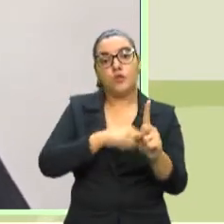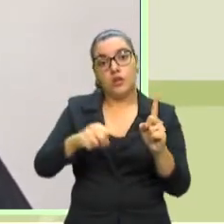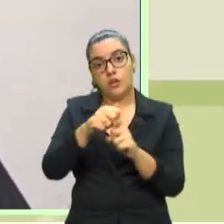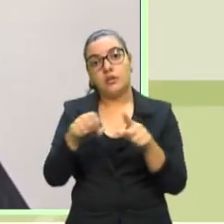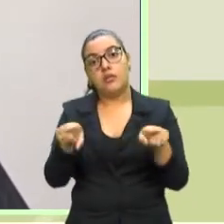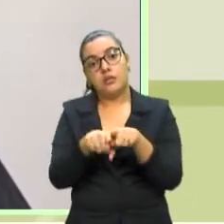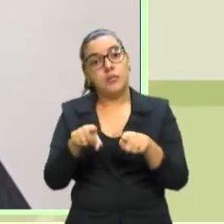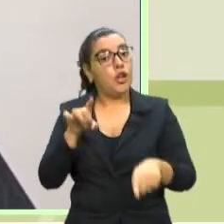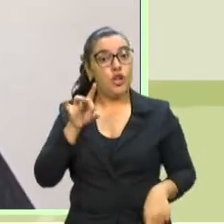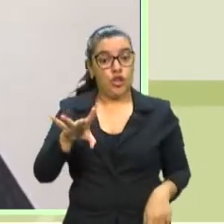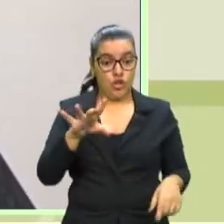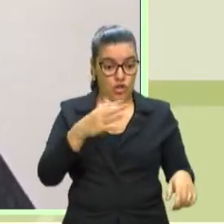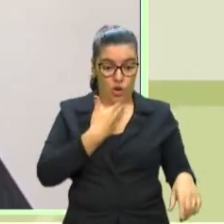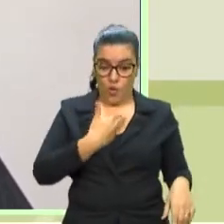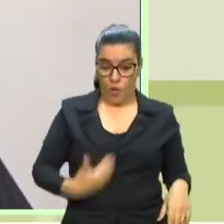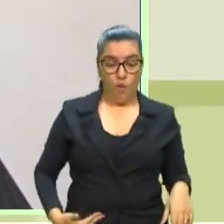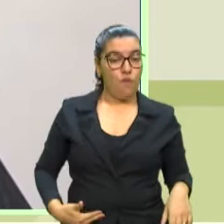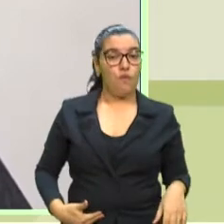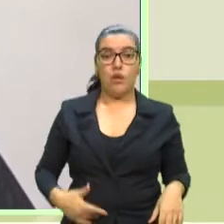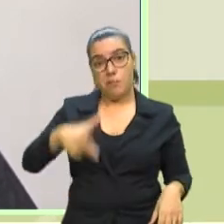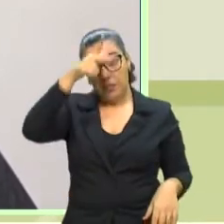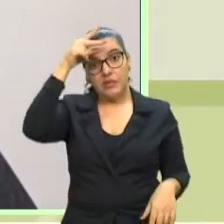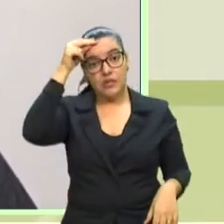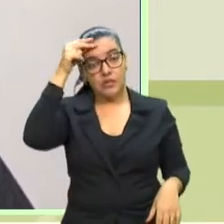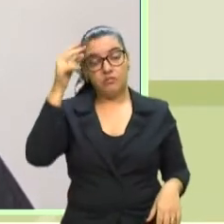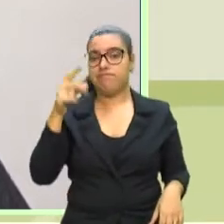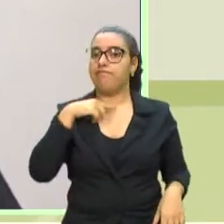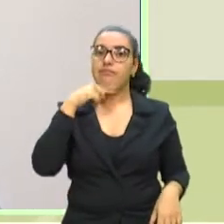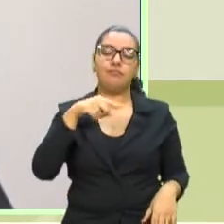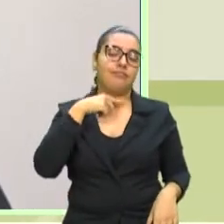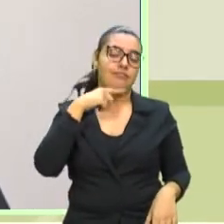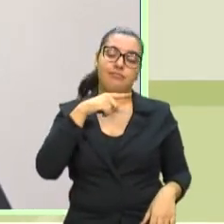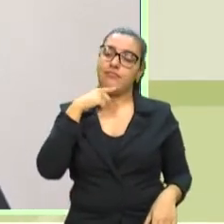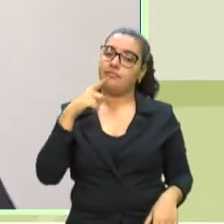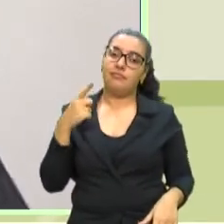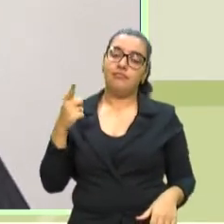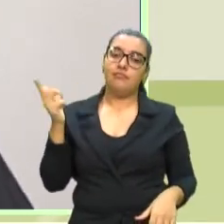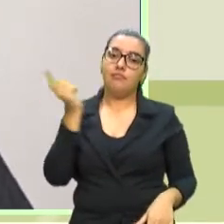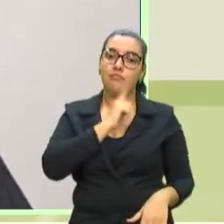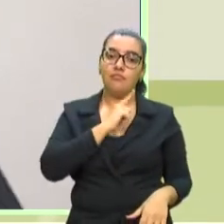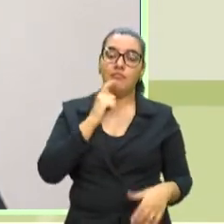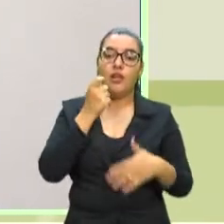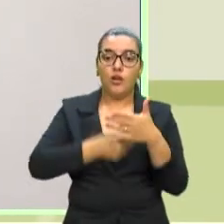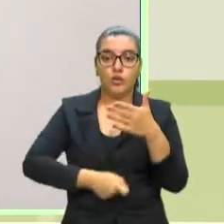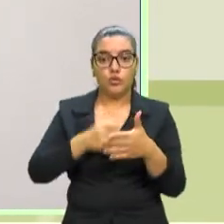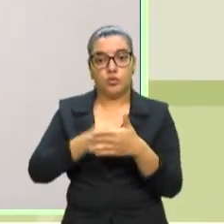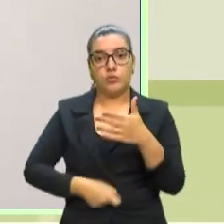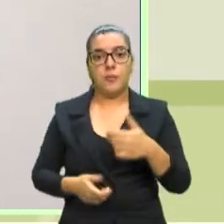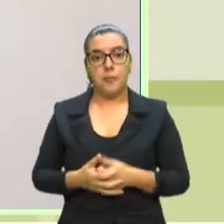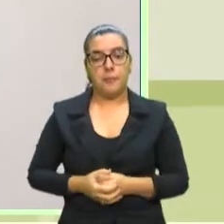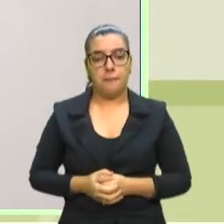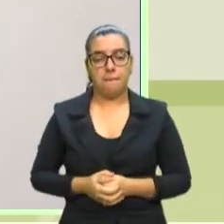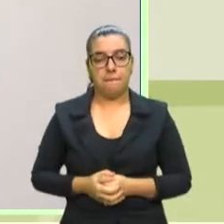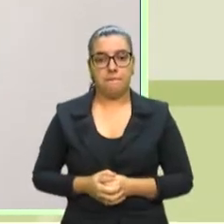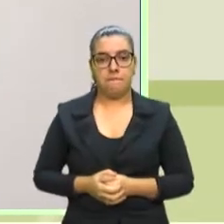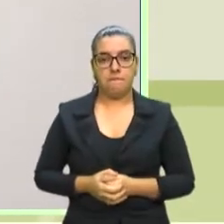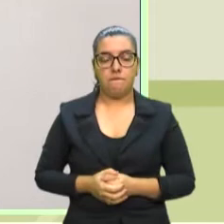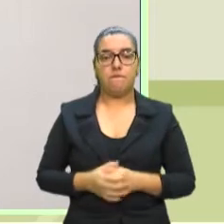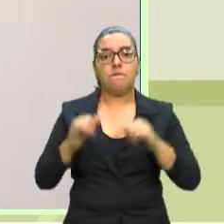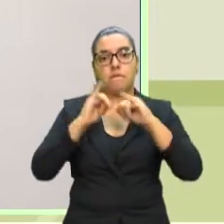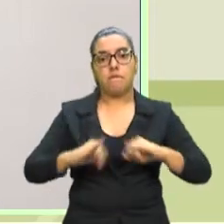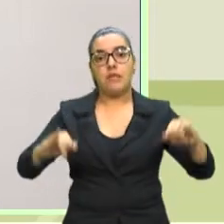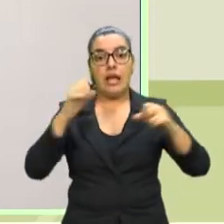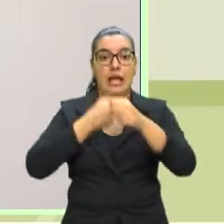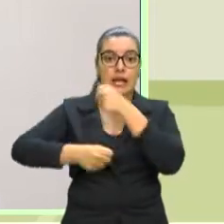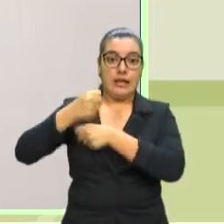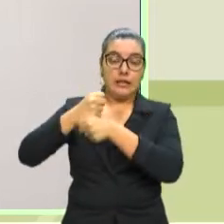só o poder público não tem condições de enfrentar essa crise. Quero informar também que, no ano